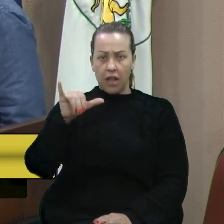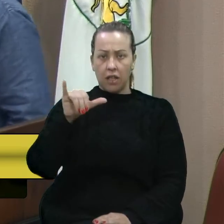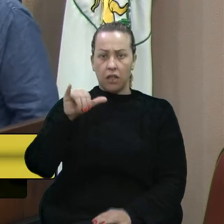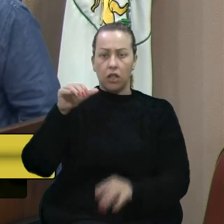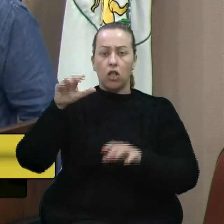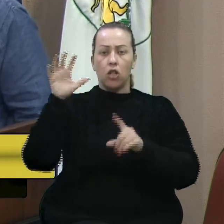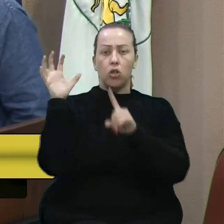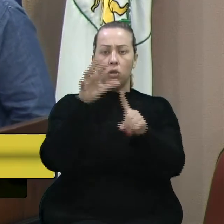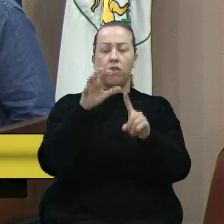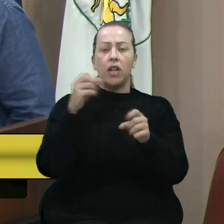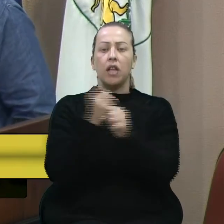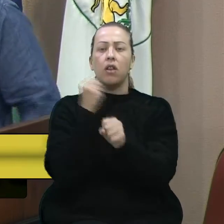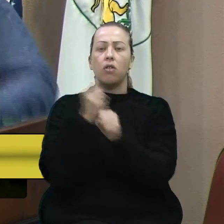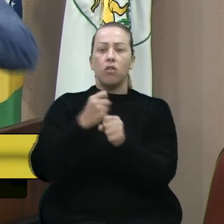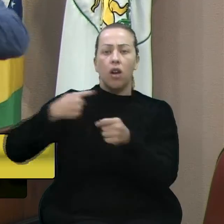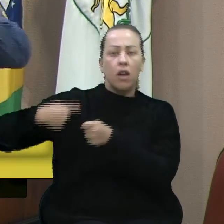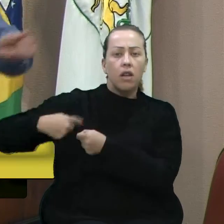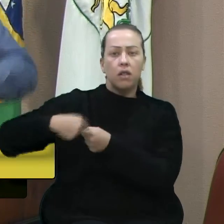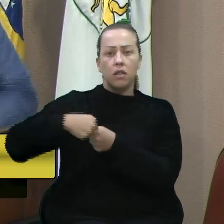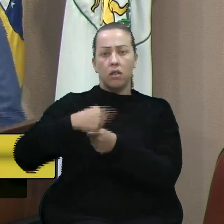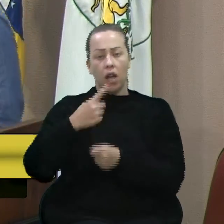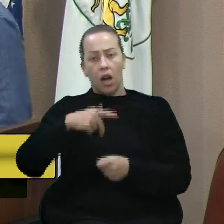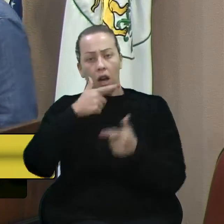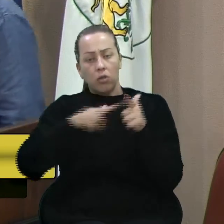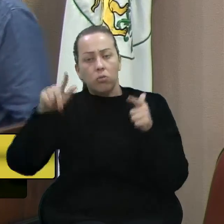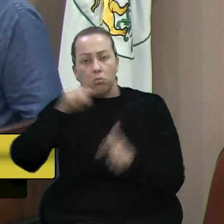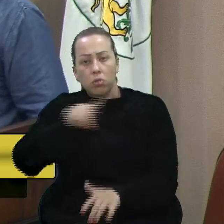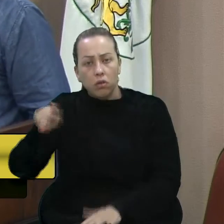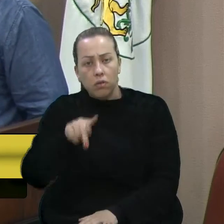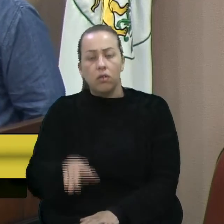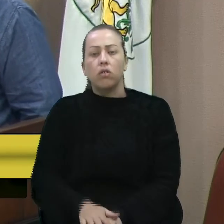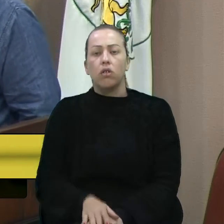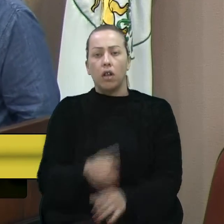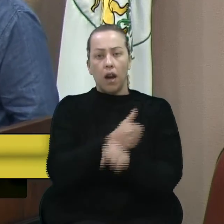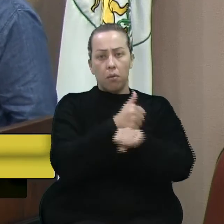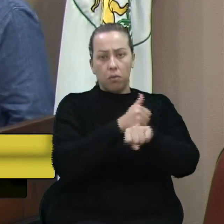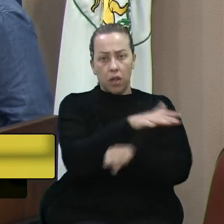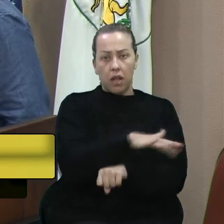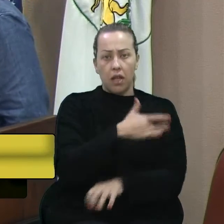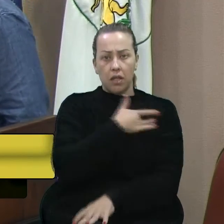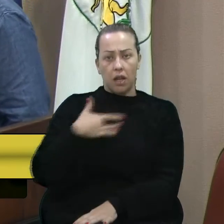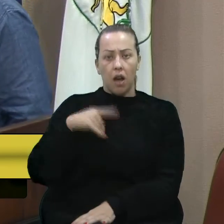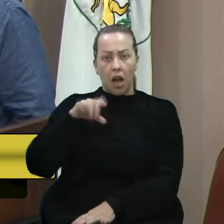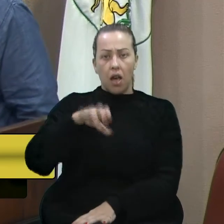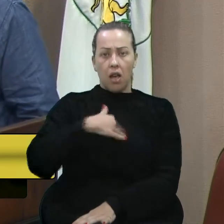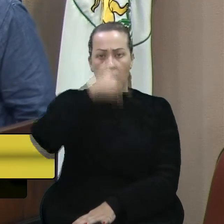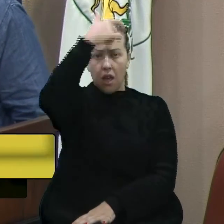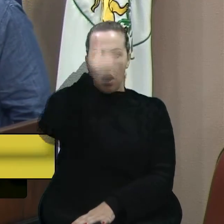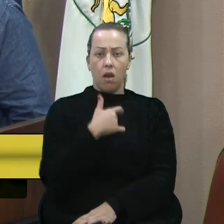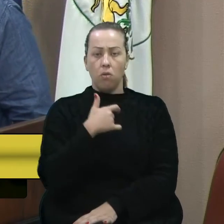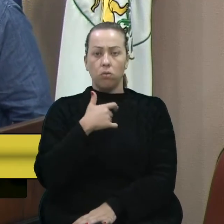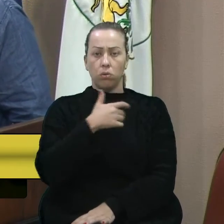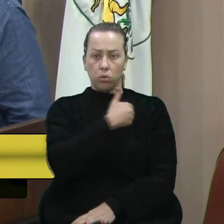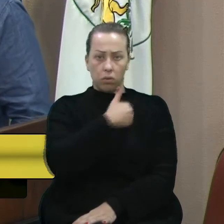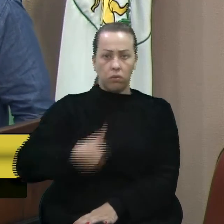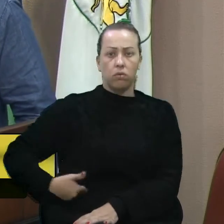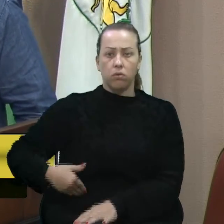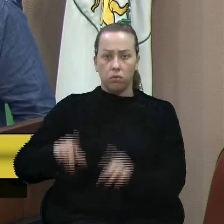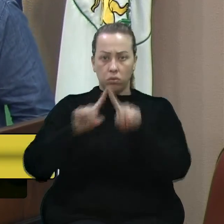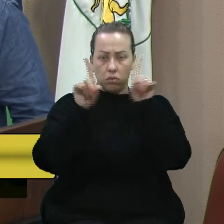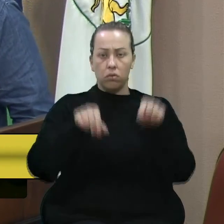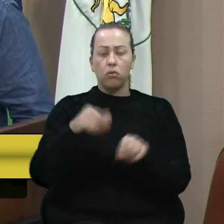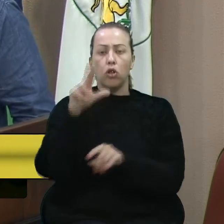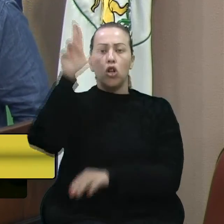pessoas que constroem a nossa cidade, aos professores, aos profissionais da saúde. Eu sou servidor público,